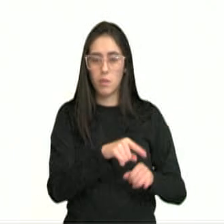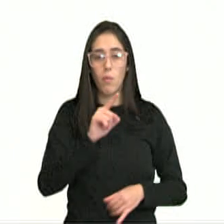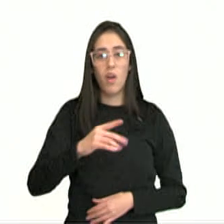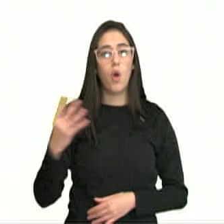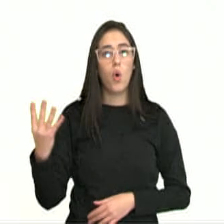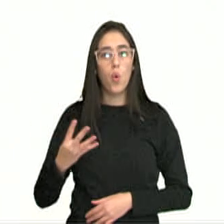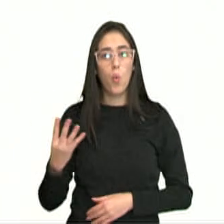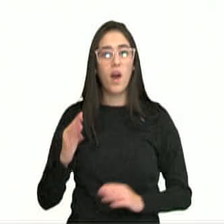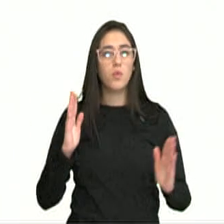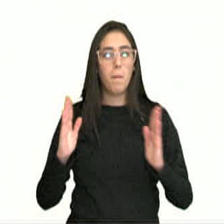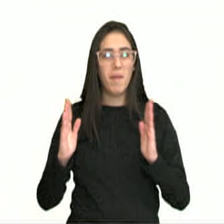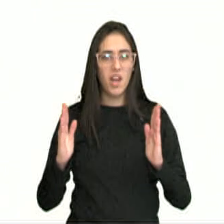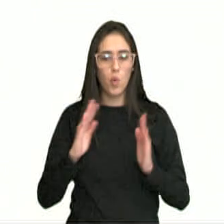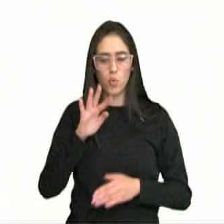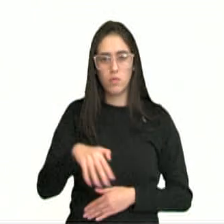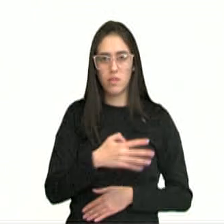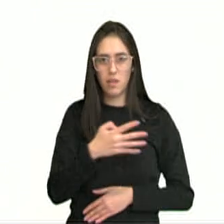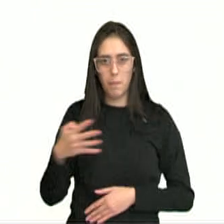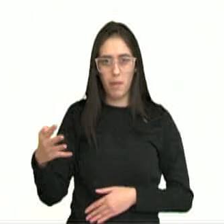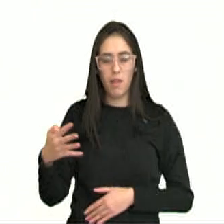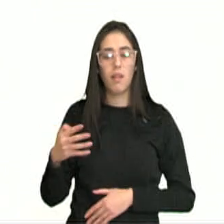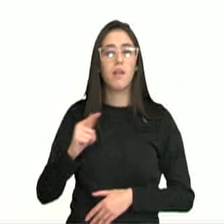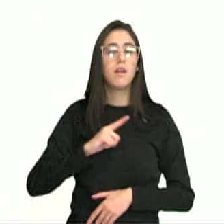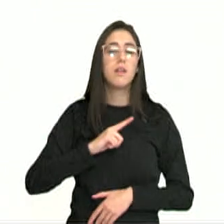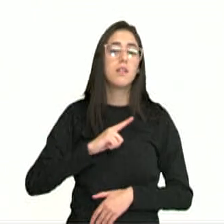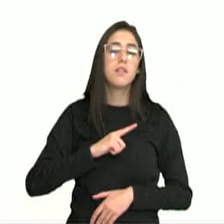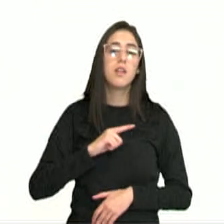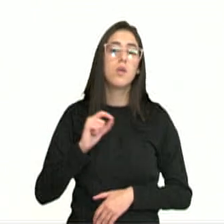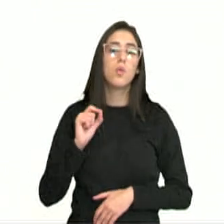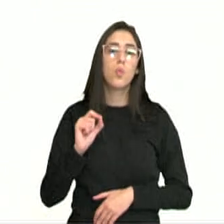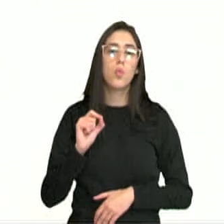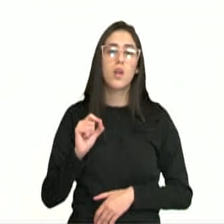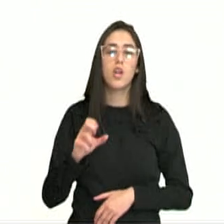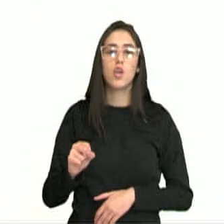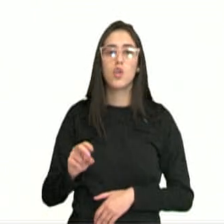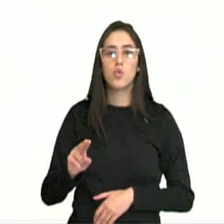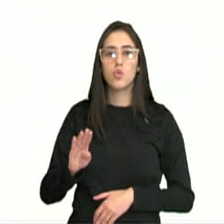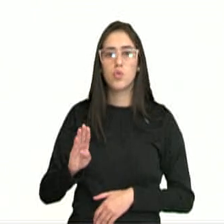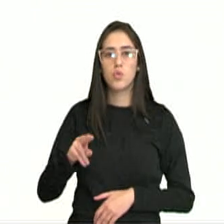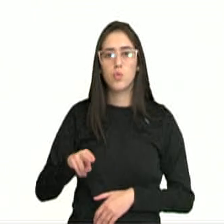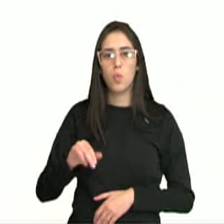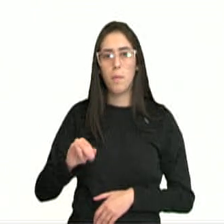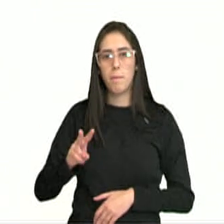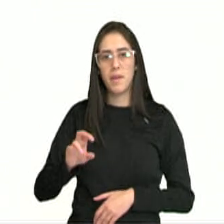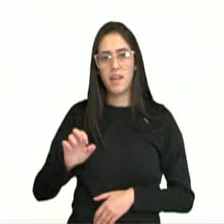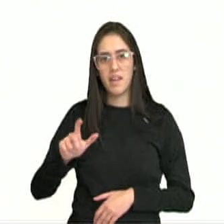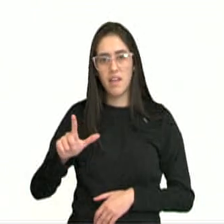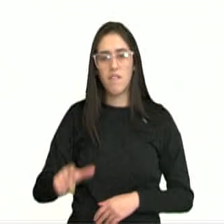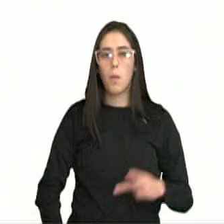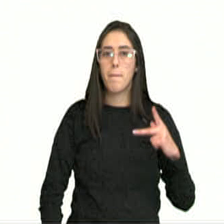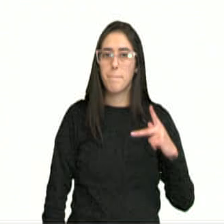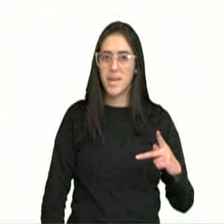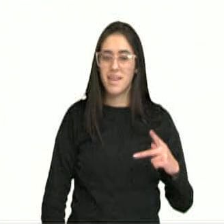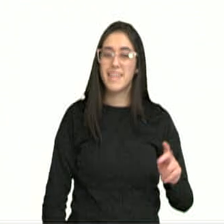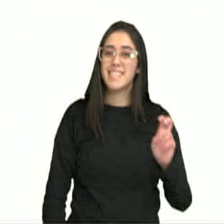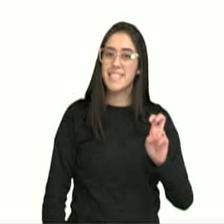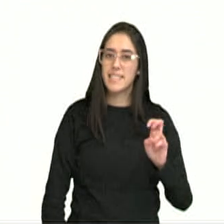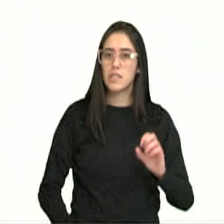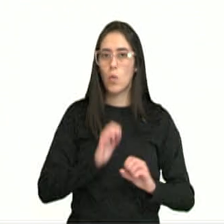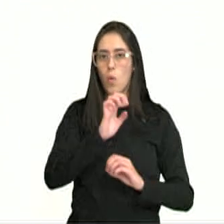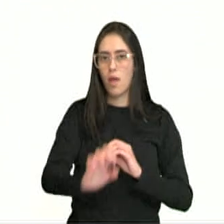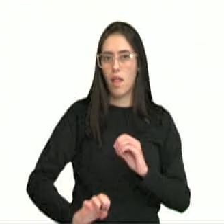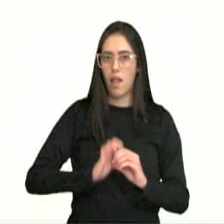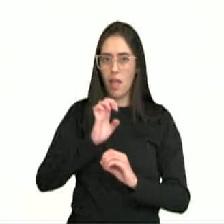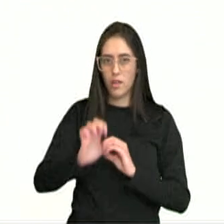período da tabela periódica e apresenta como subnível mais energético o subnível P com 5 elétrons. Este elemento